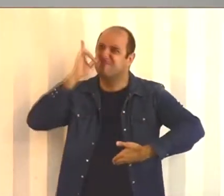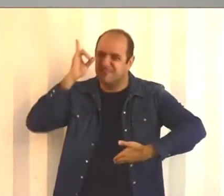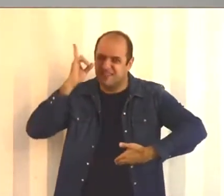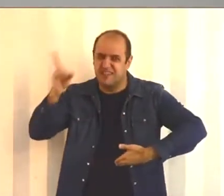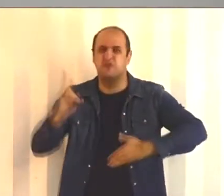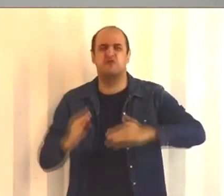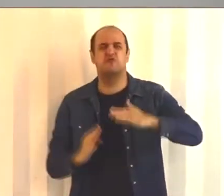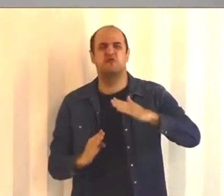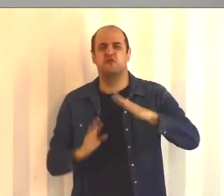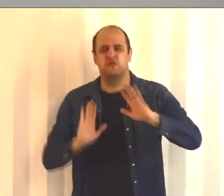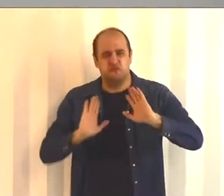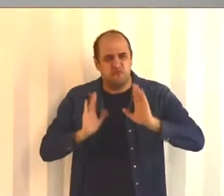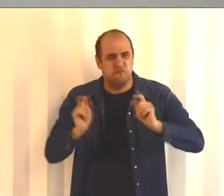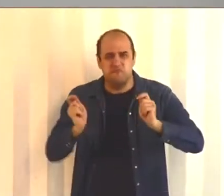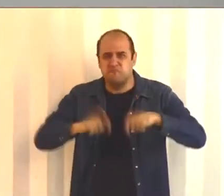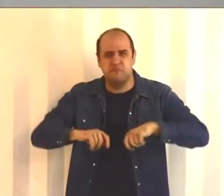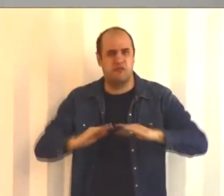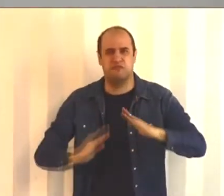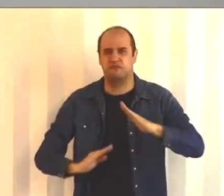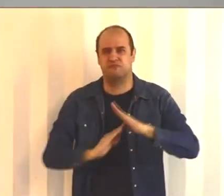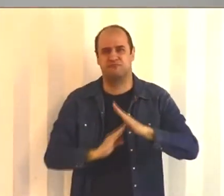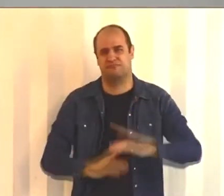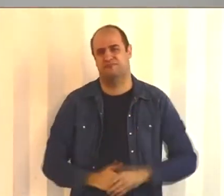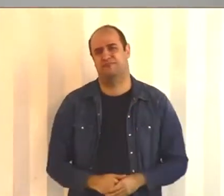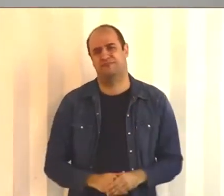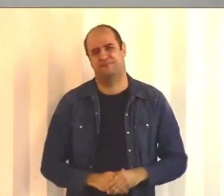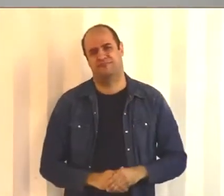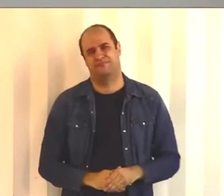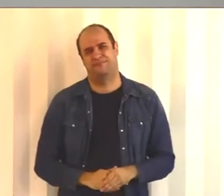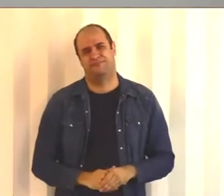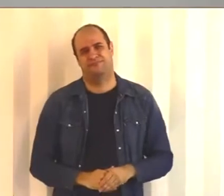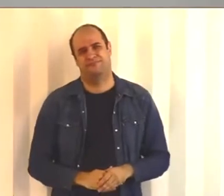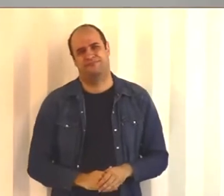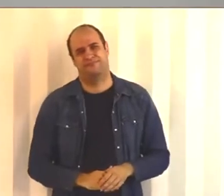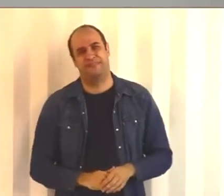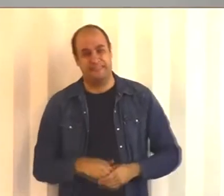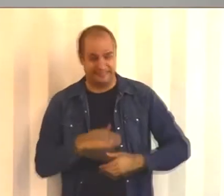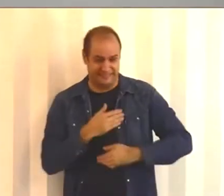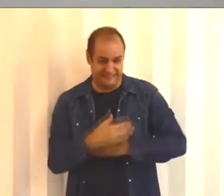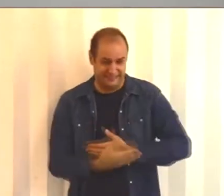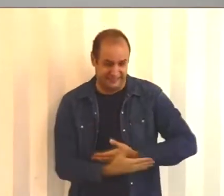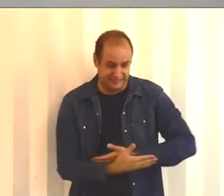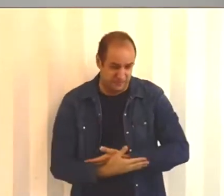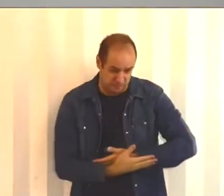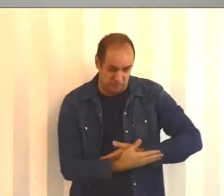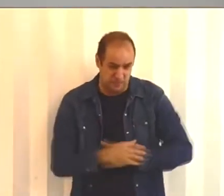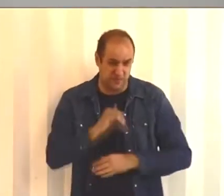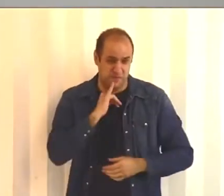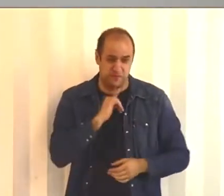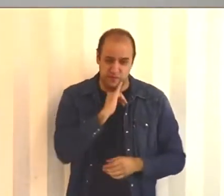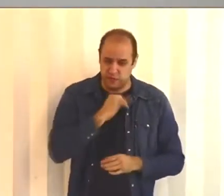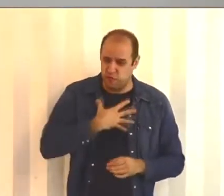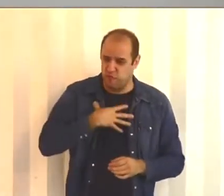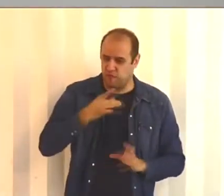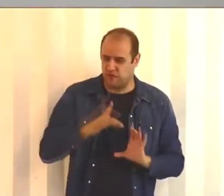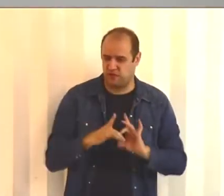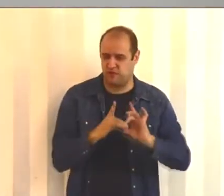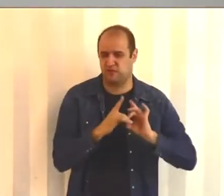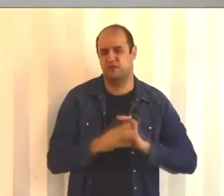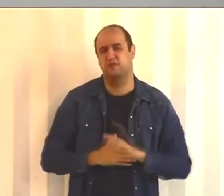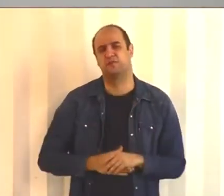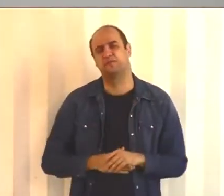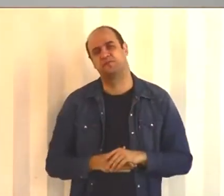Deus. Isaque seria o filho da aliança. Irmãos, eu sei que o tempo é